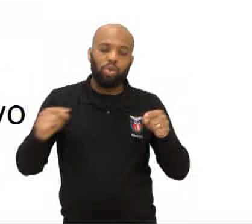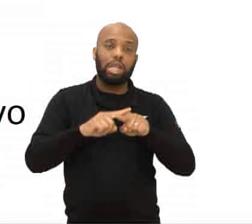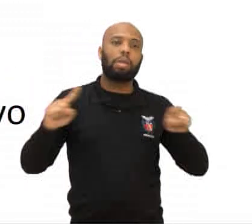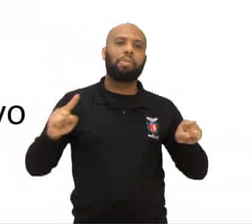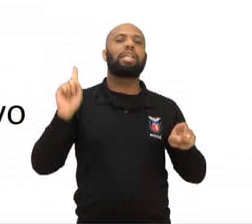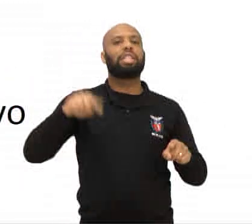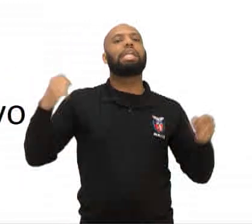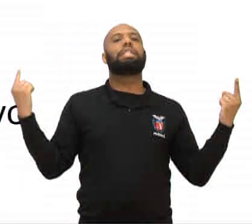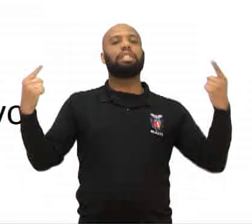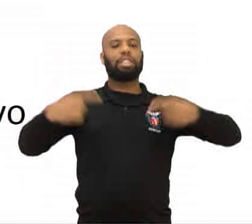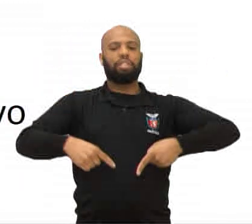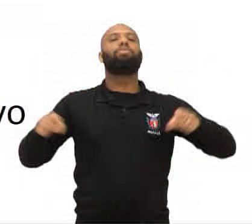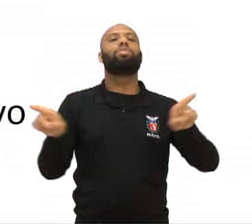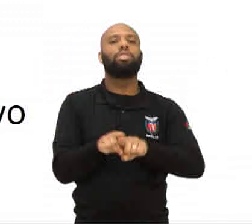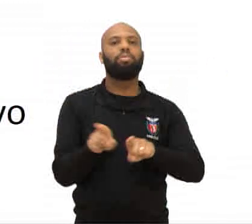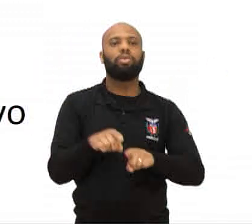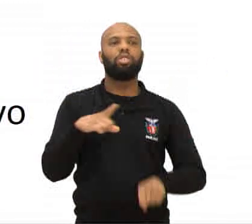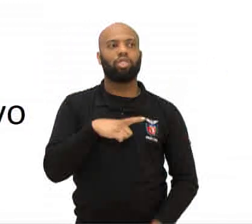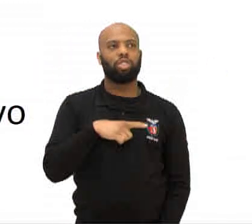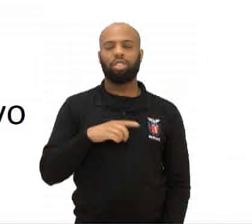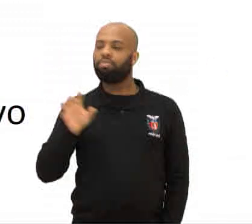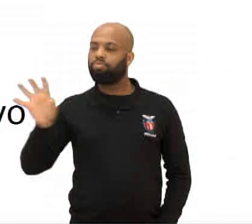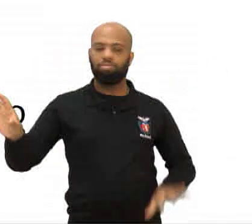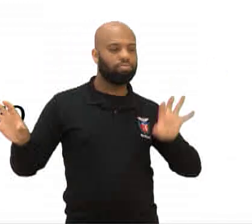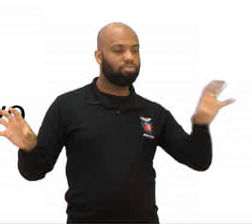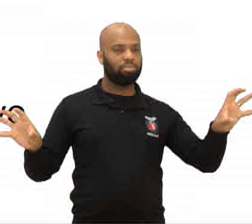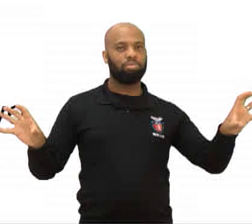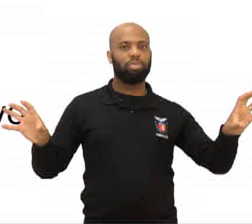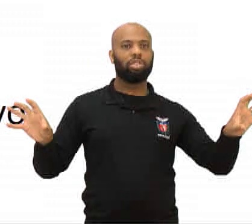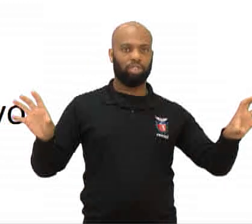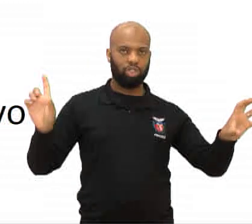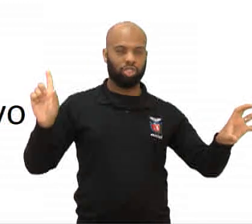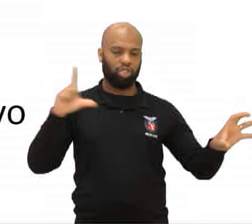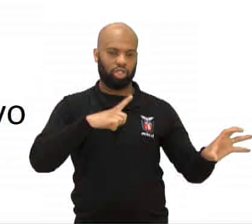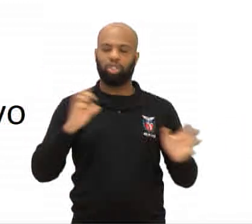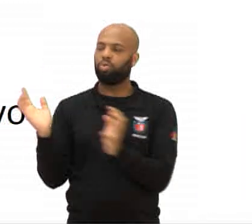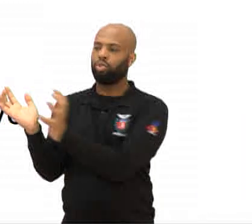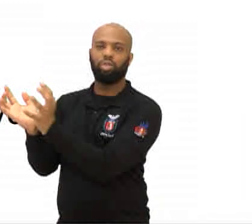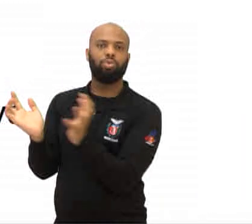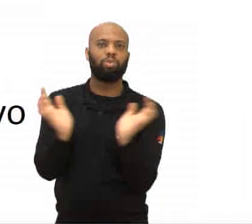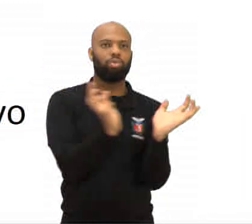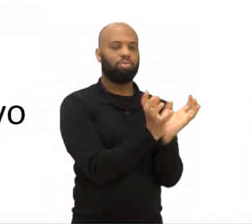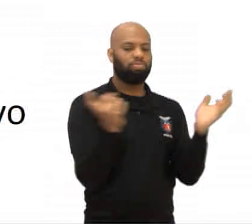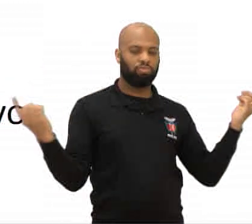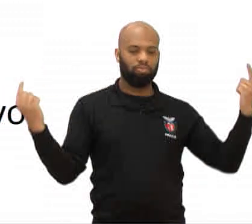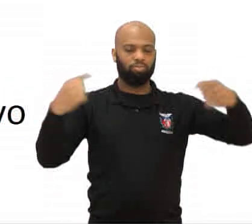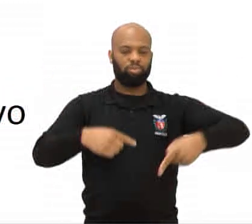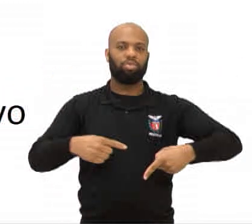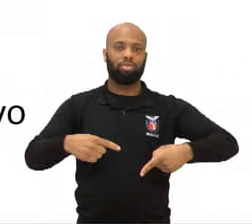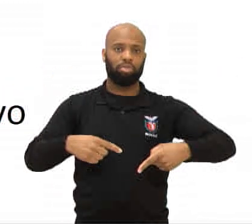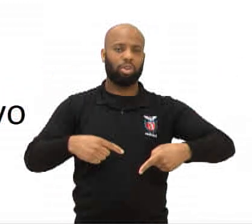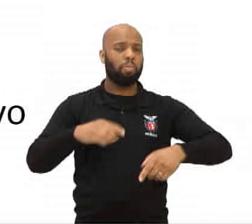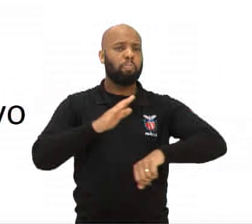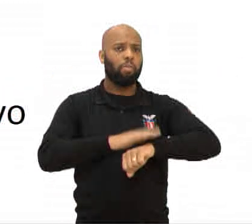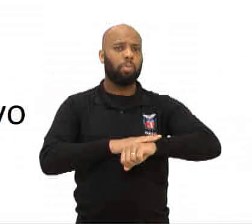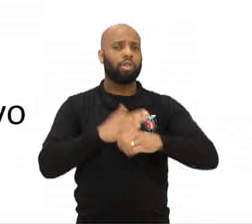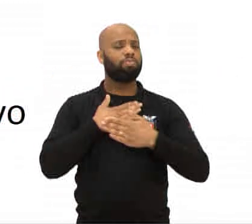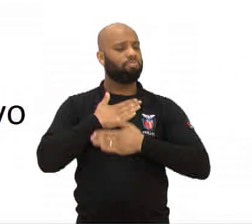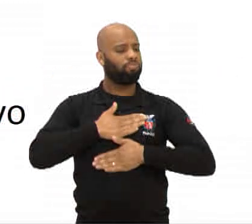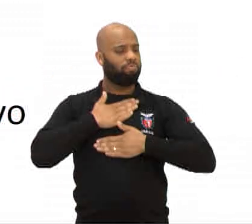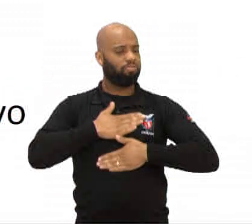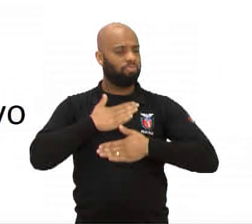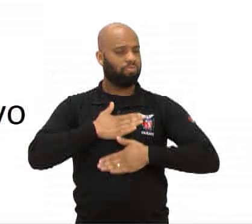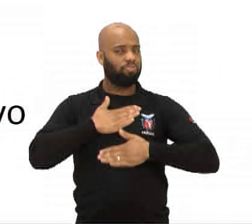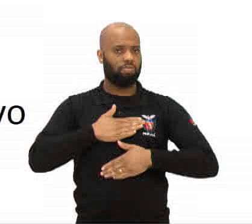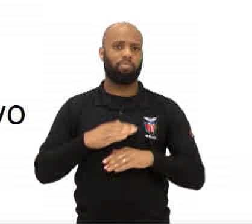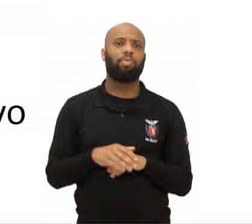geral, ela era um desafio entre peões ali, vamos dizer assim, no momento de lazer também. Quando, no